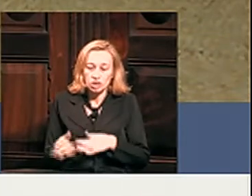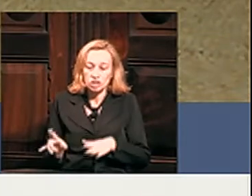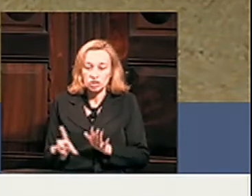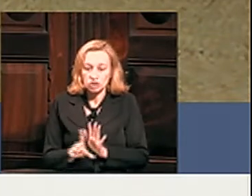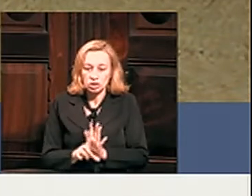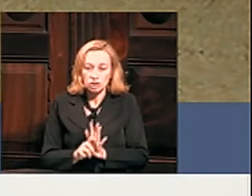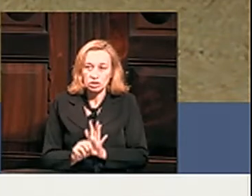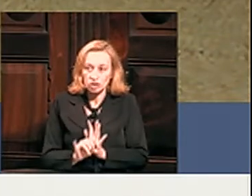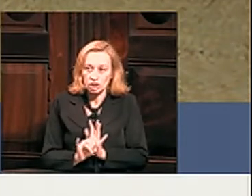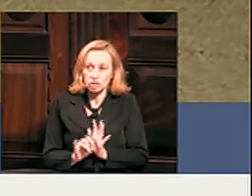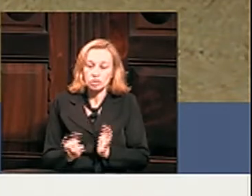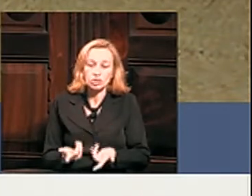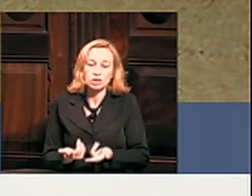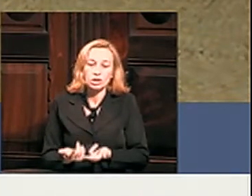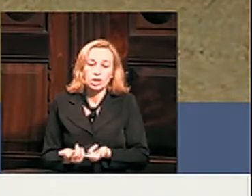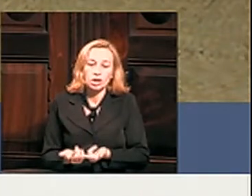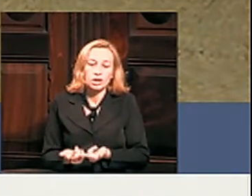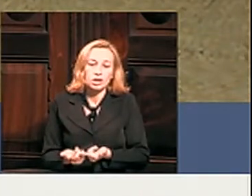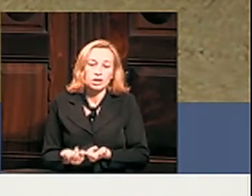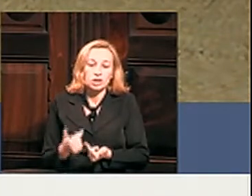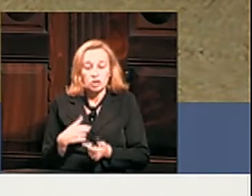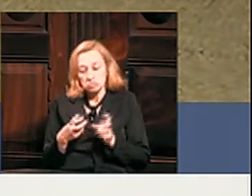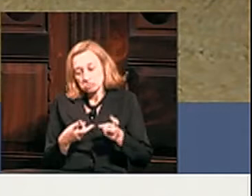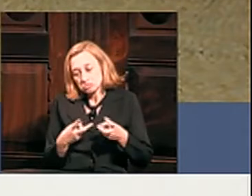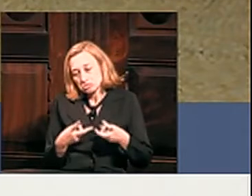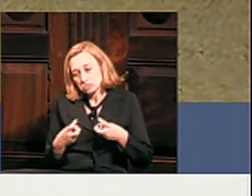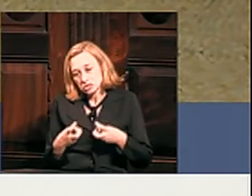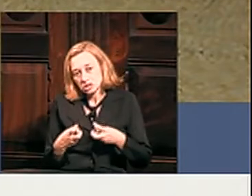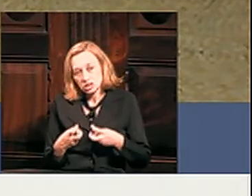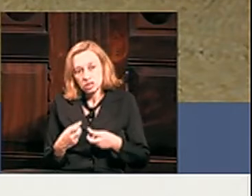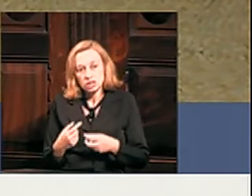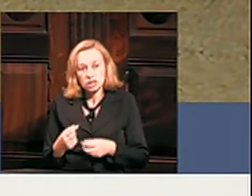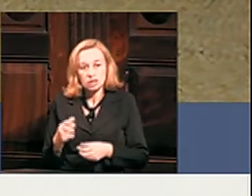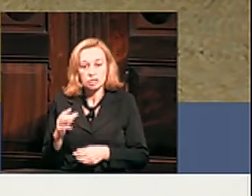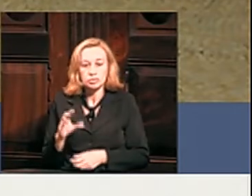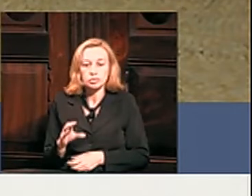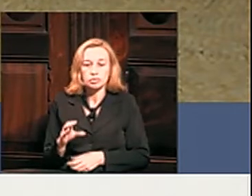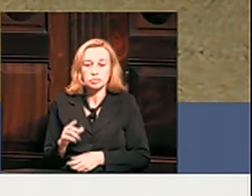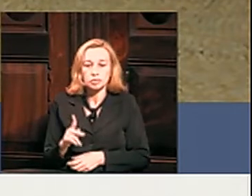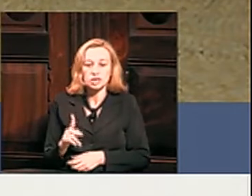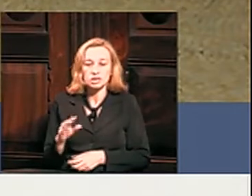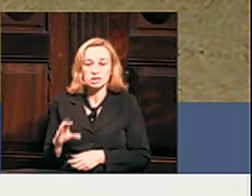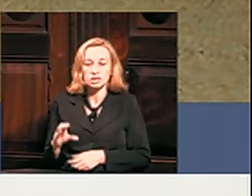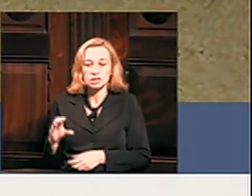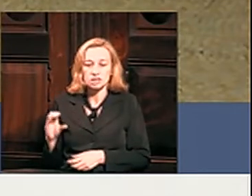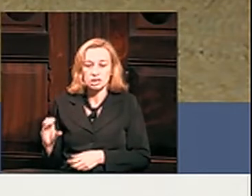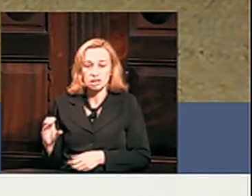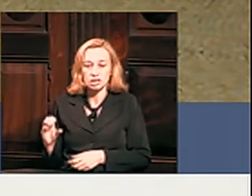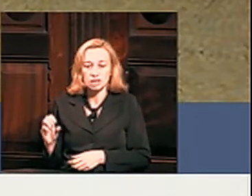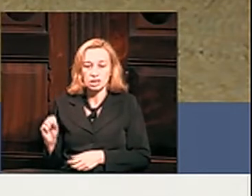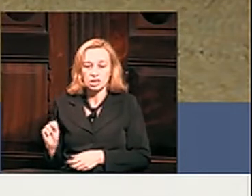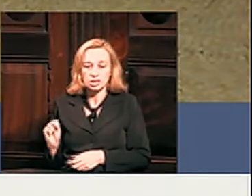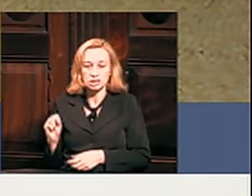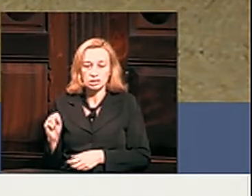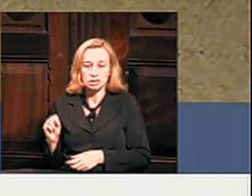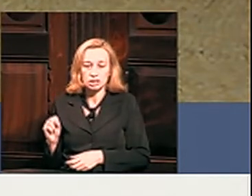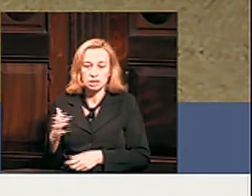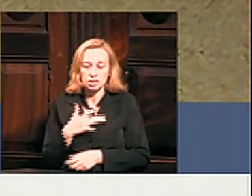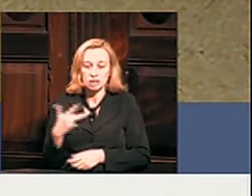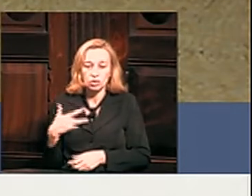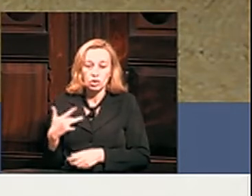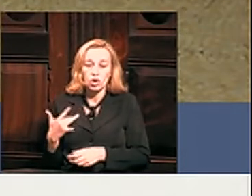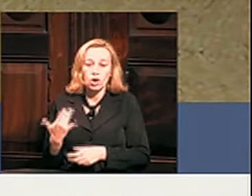muito a minha atenção o fato de que, em relação ao PCCS da saúde, o governo não se importou tanto